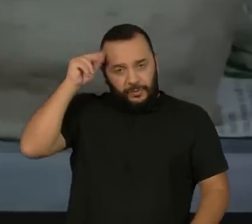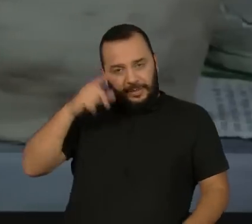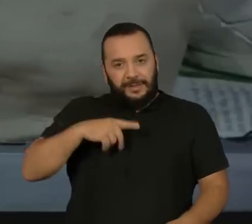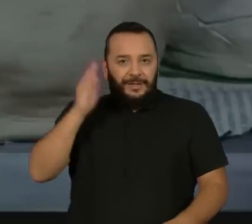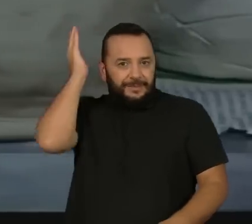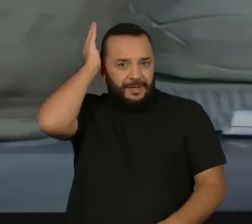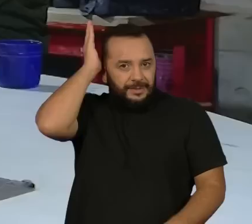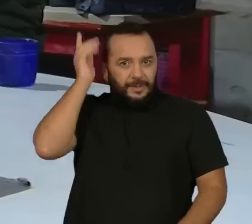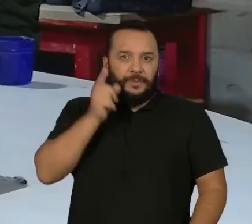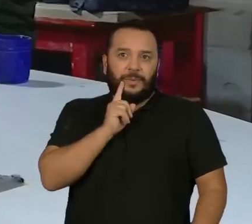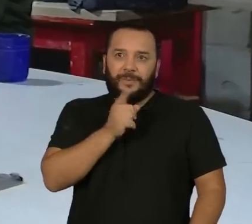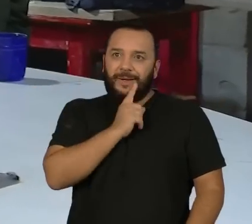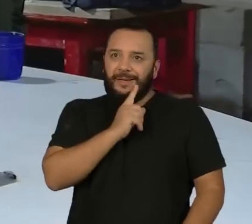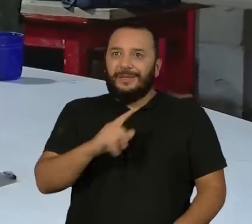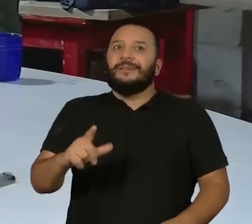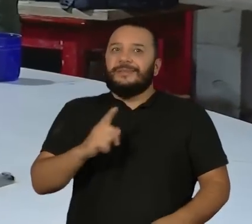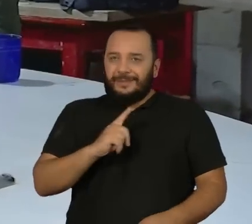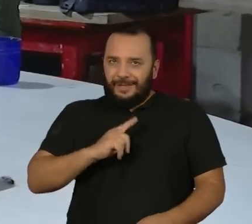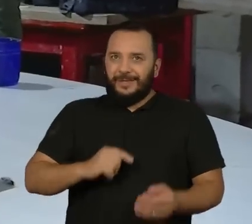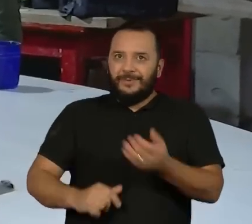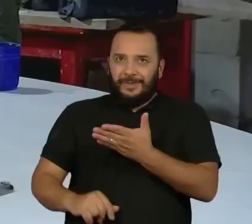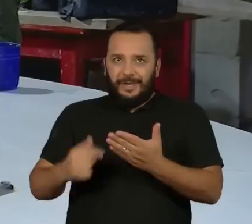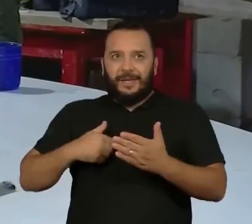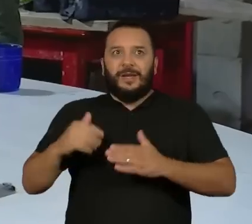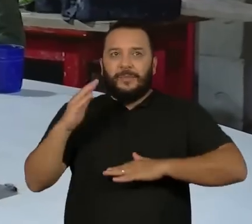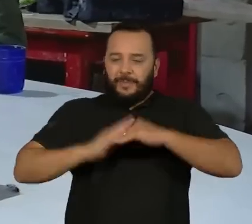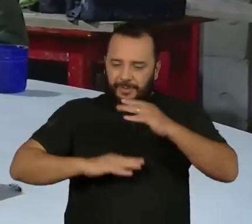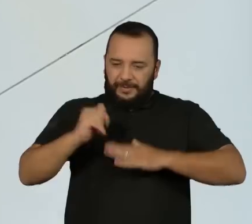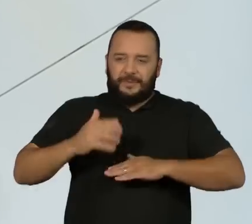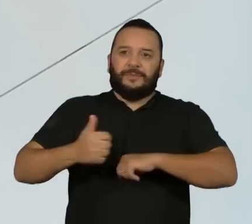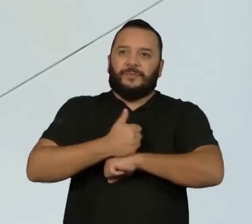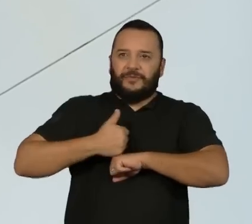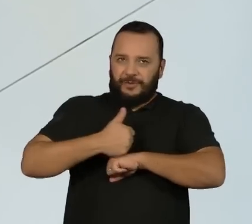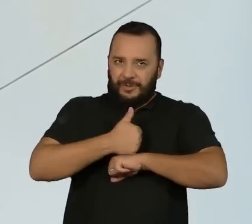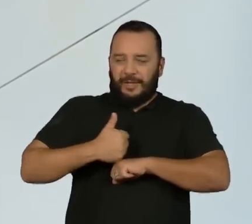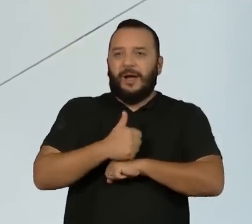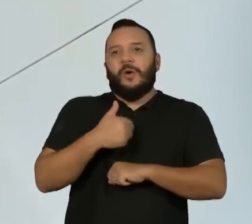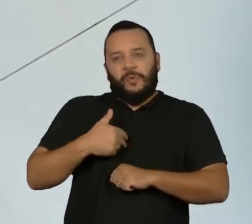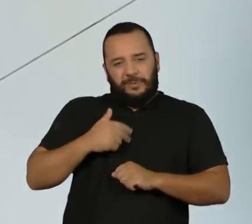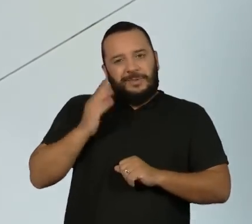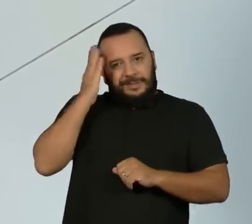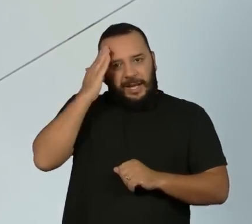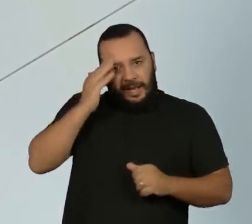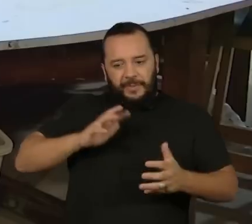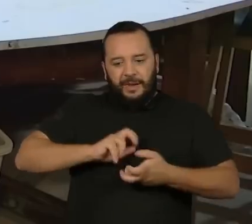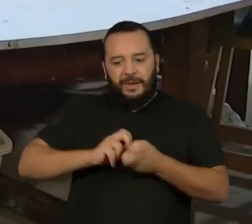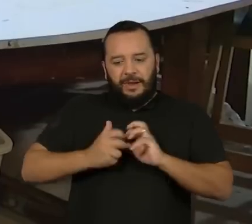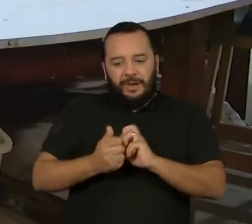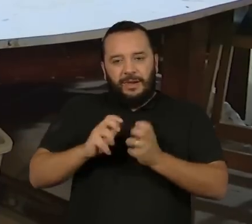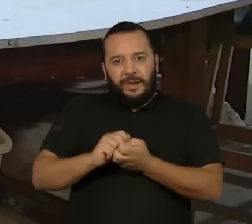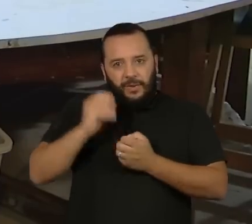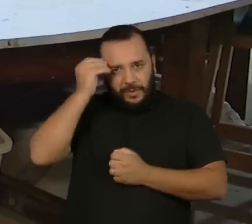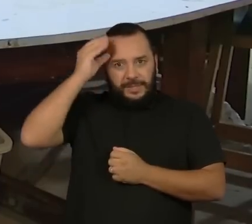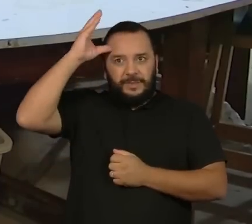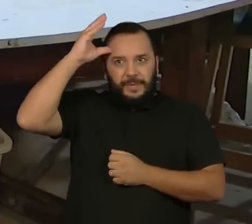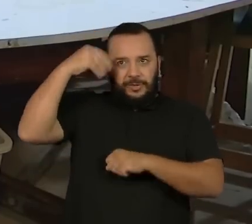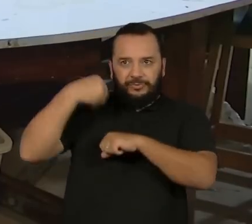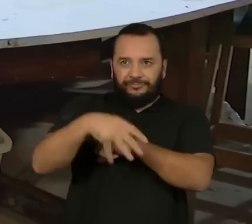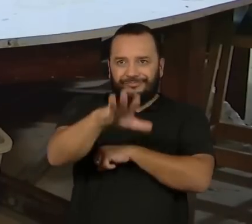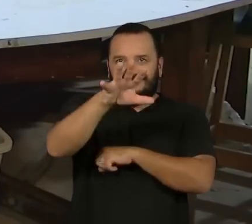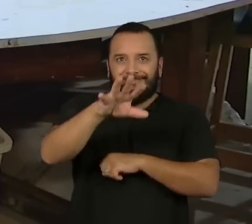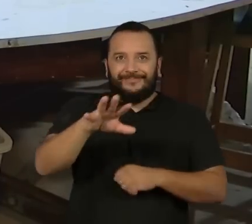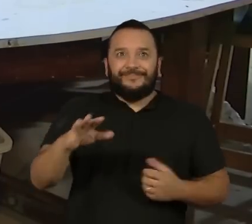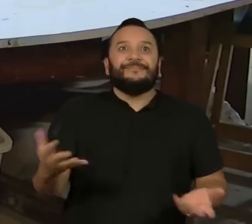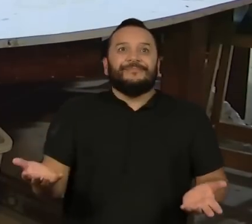existe um ateliê e um corpo docente especializado. A ideia é ampliar o conhecimento e passá-lo adiante. Na